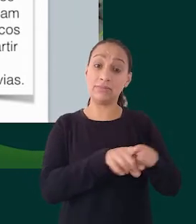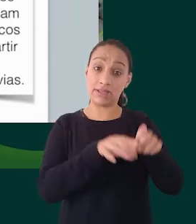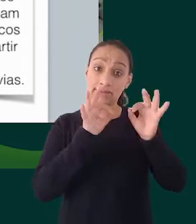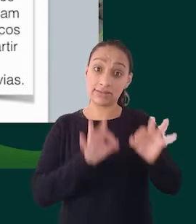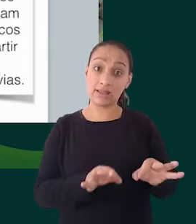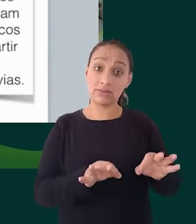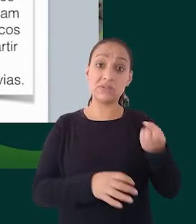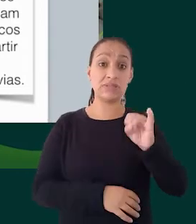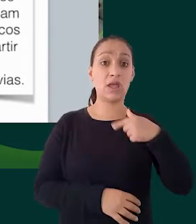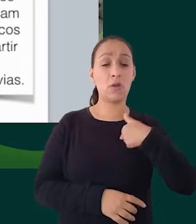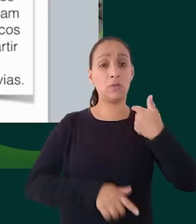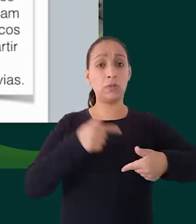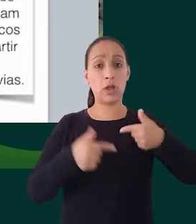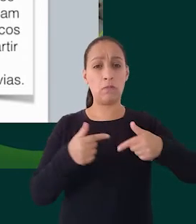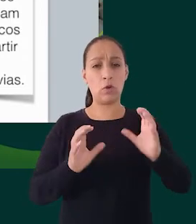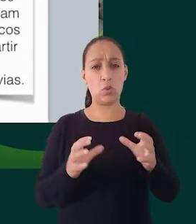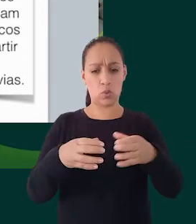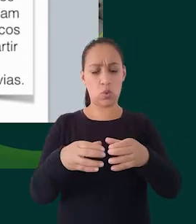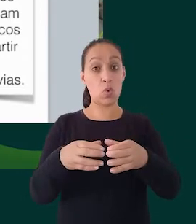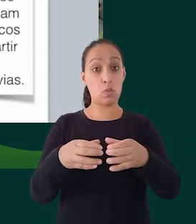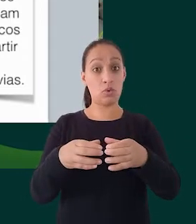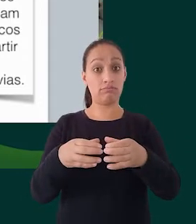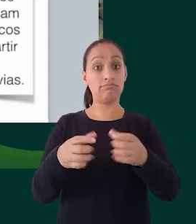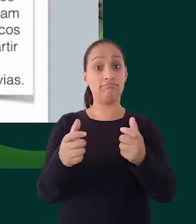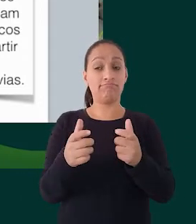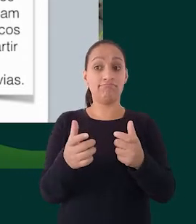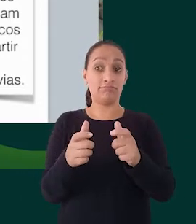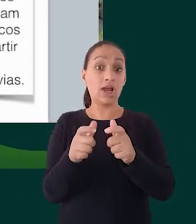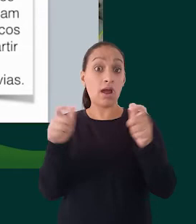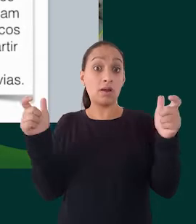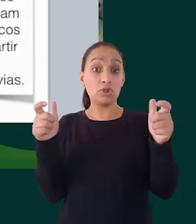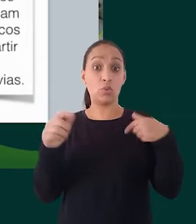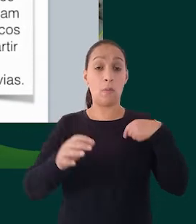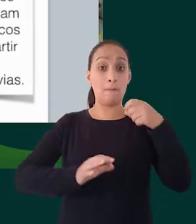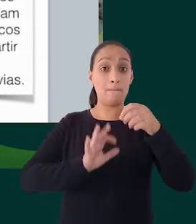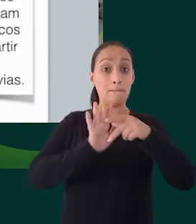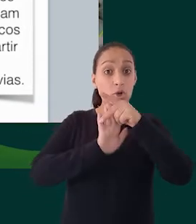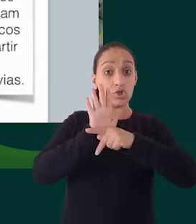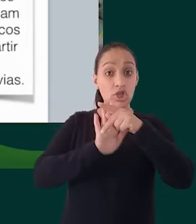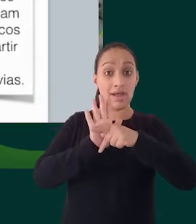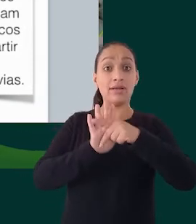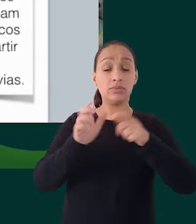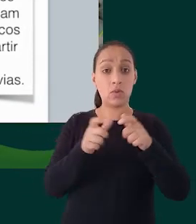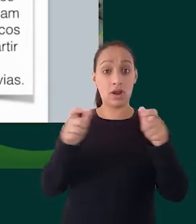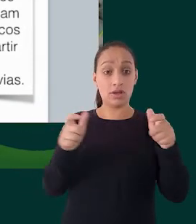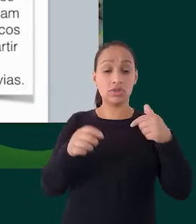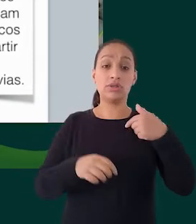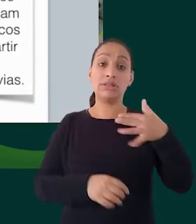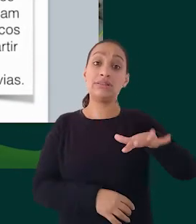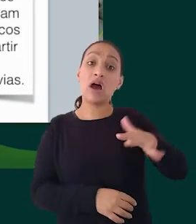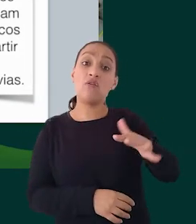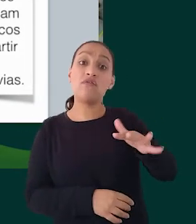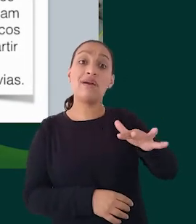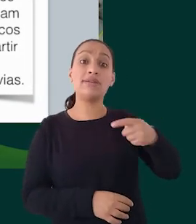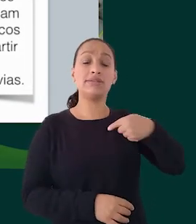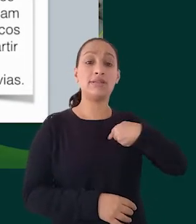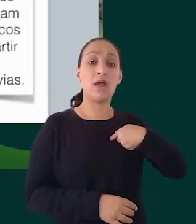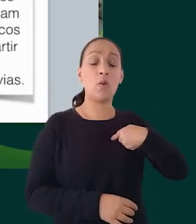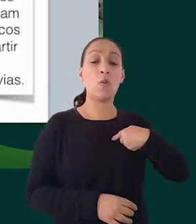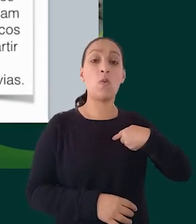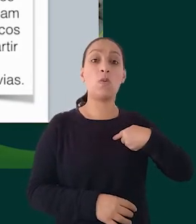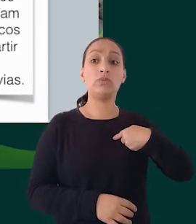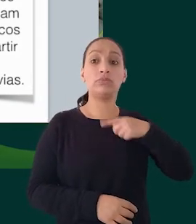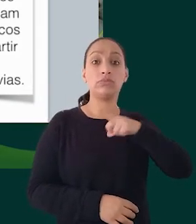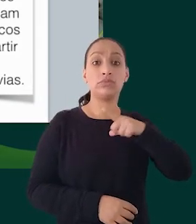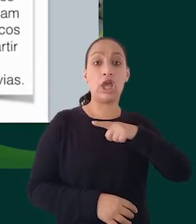vou trabalhar num grupo grande, num projeto muito grande, talvez eu possa focar, talvez eu vá ter atores distintos